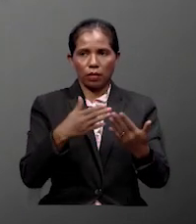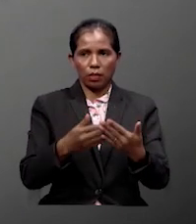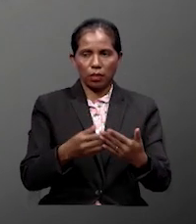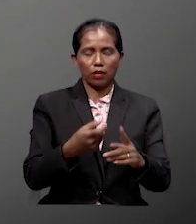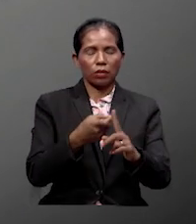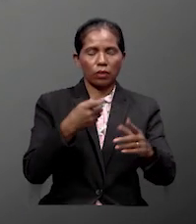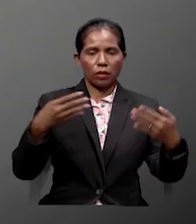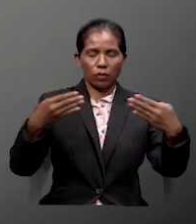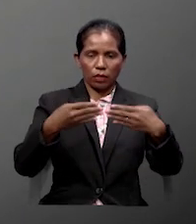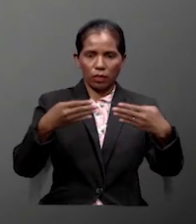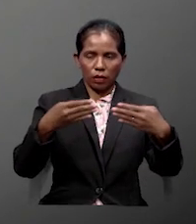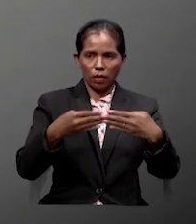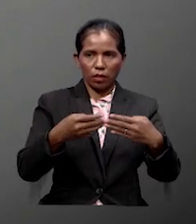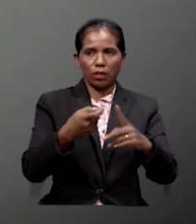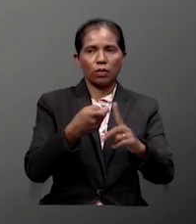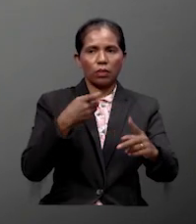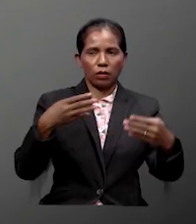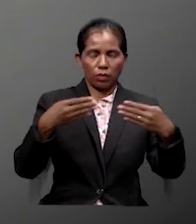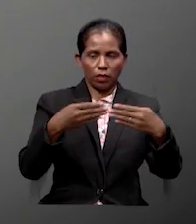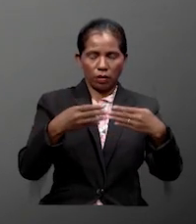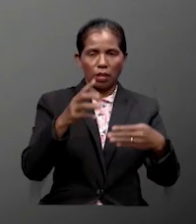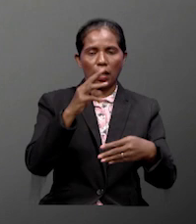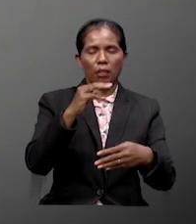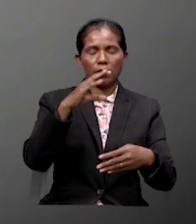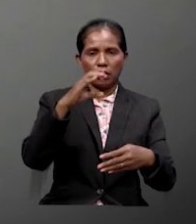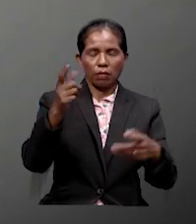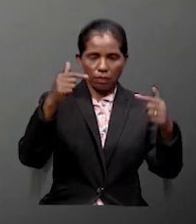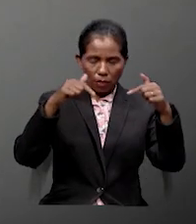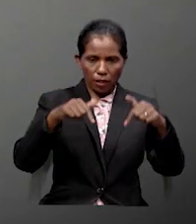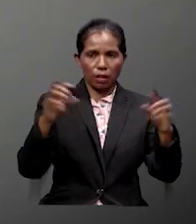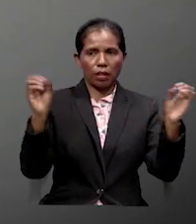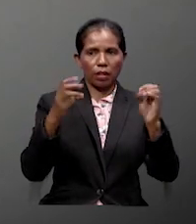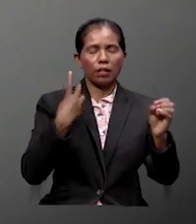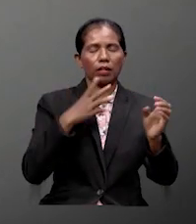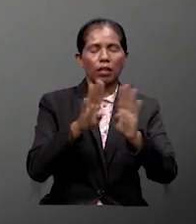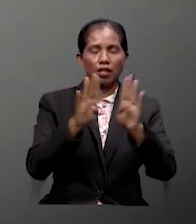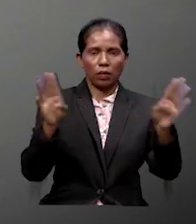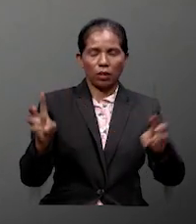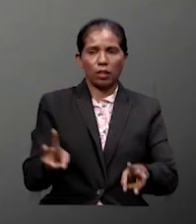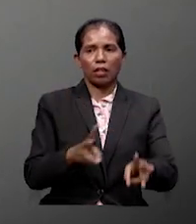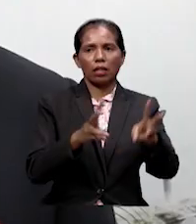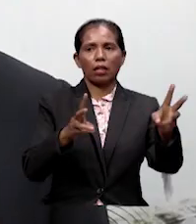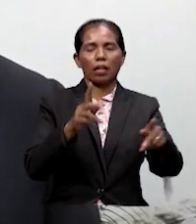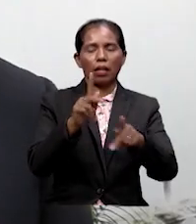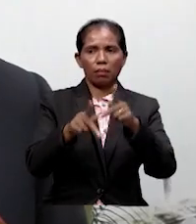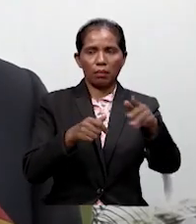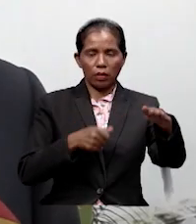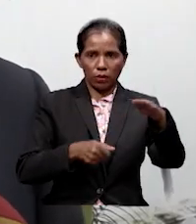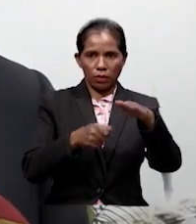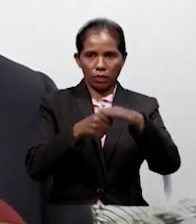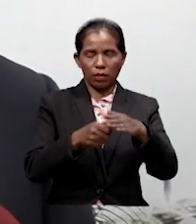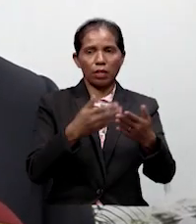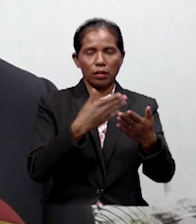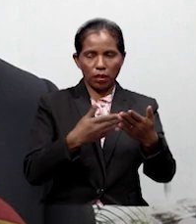fronteira, livre fronteira, é mas se tama mais que lá, então está lo que dá lá para é mas tama mais ilegal. Sasane be